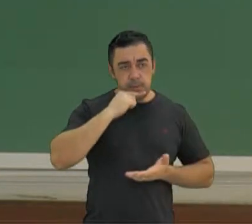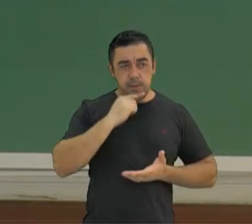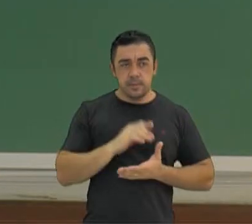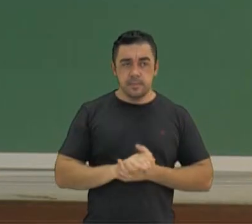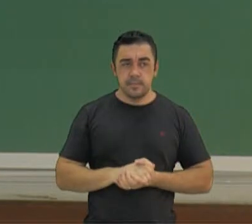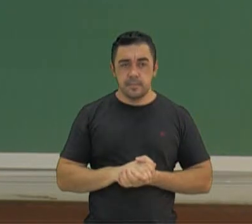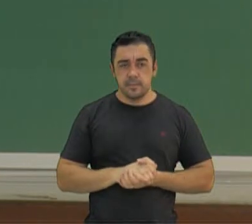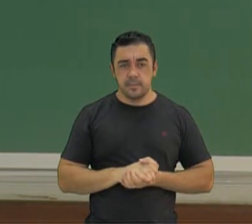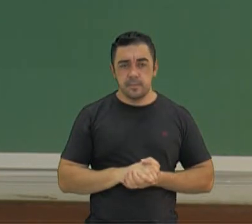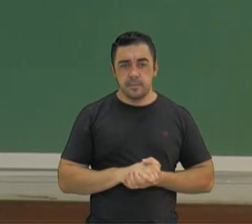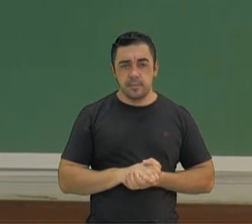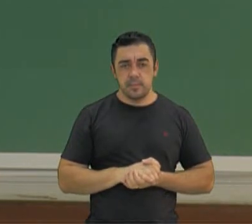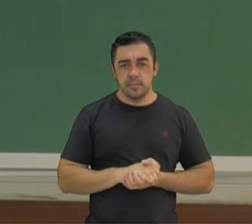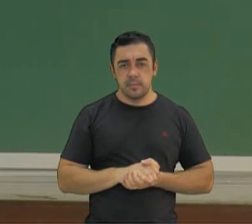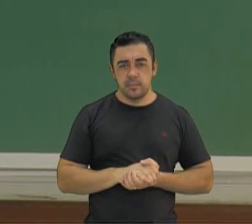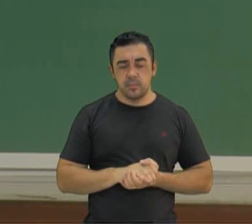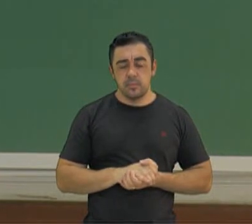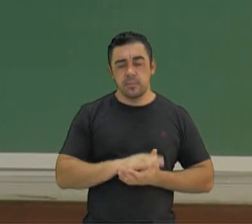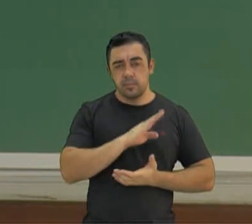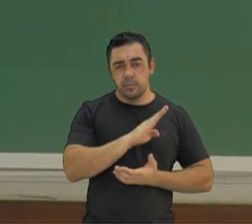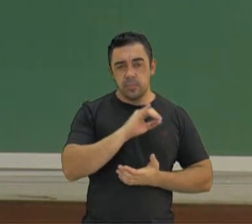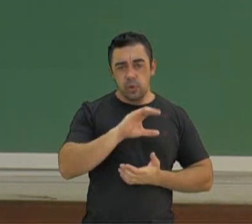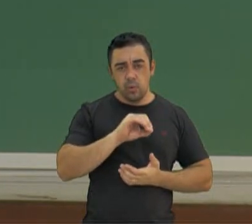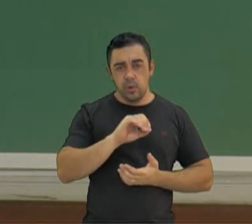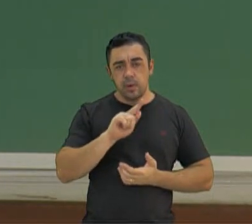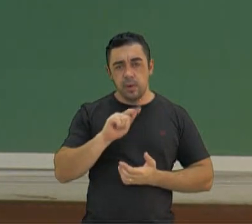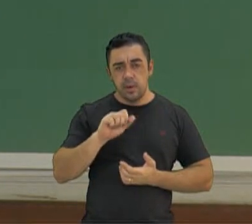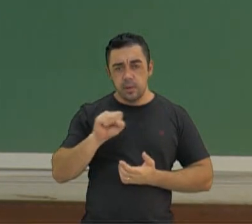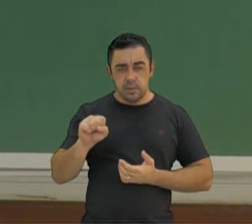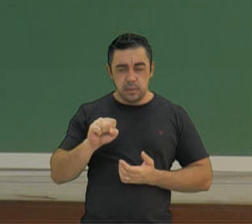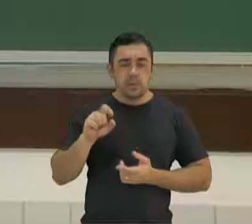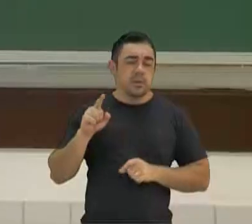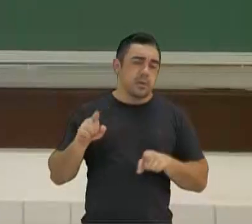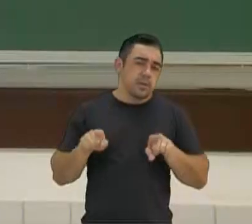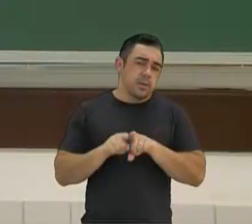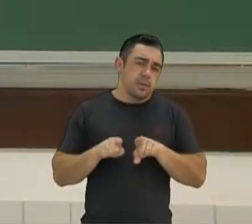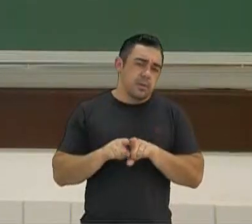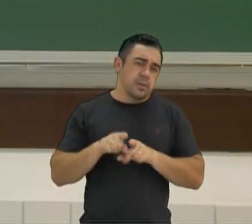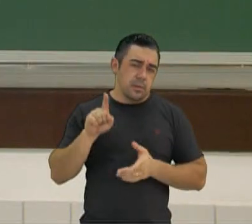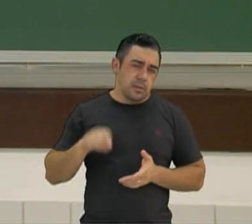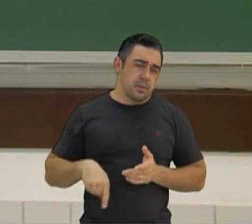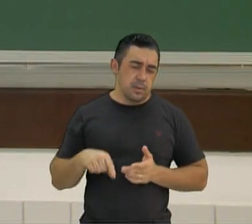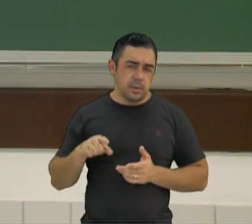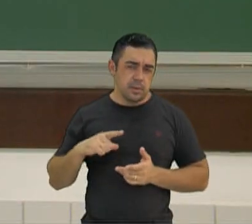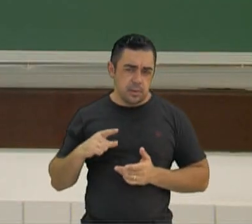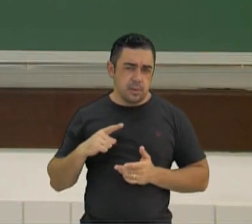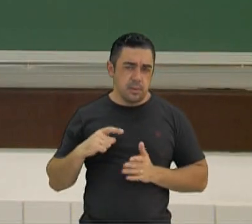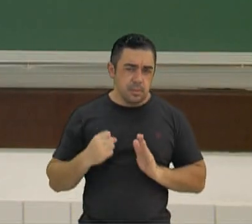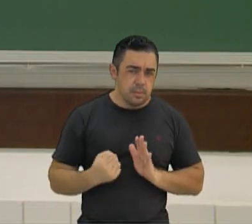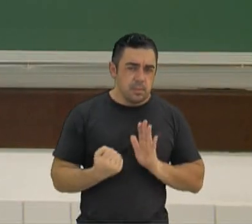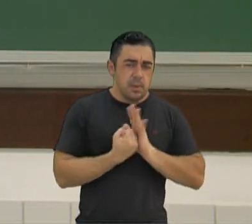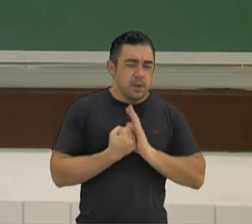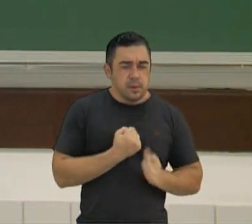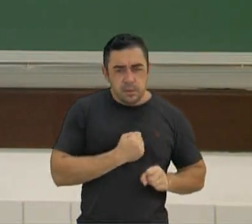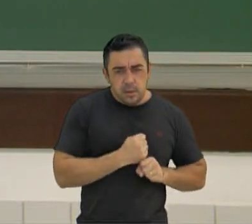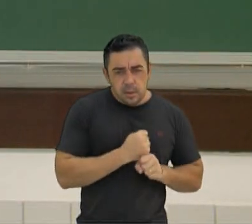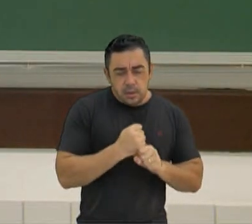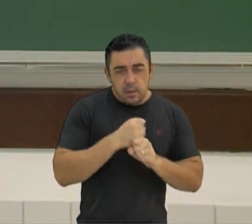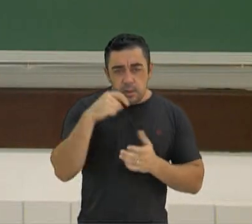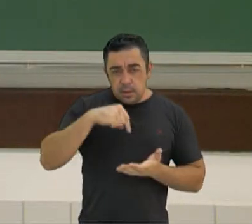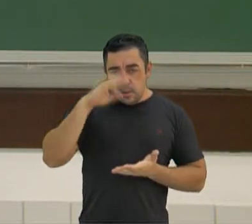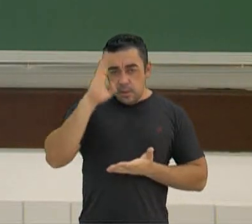cana-de-açúcar. Na questão do biogás, que também é uma questão que se acentuou muito nos últimos anos no